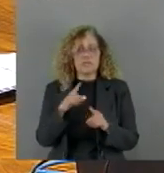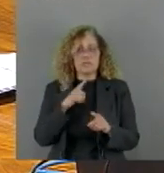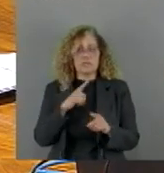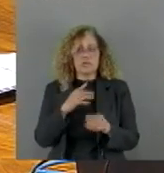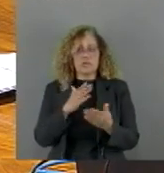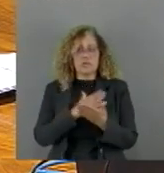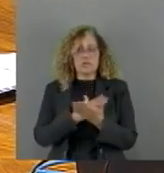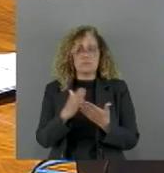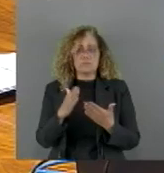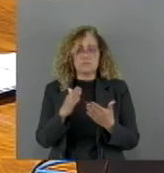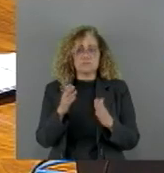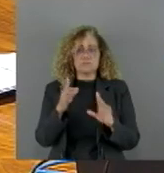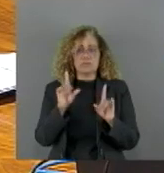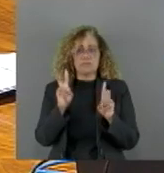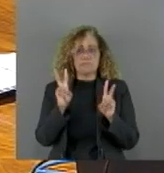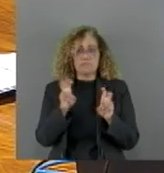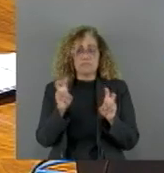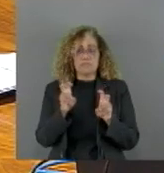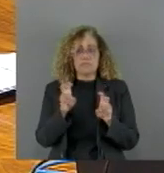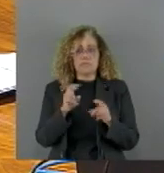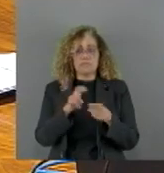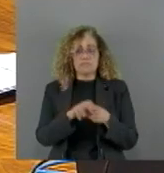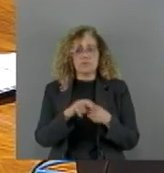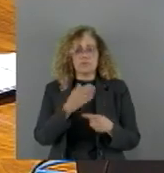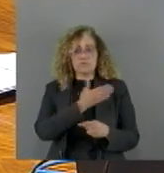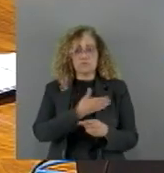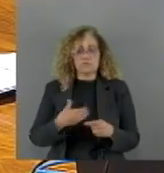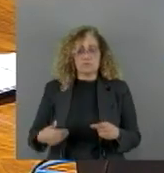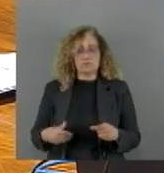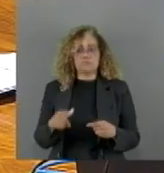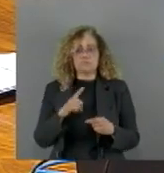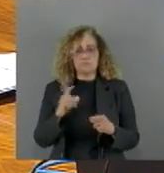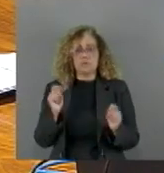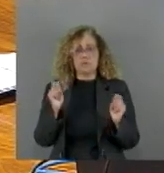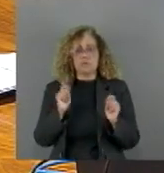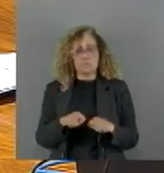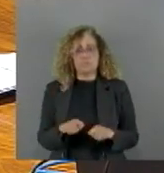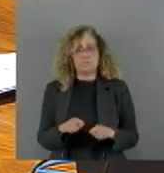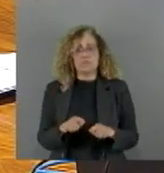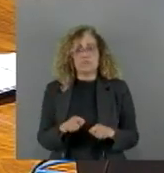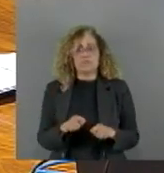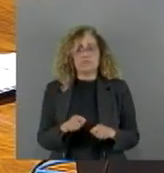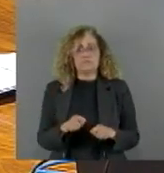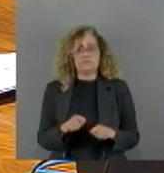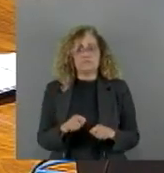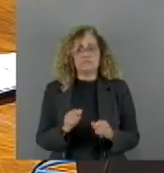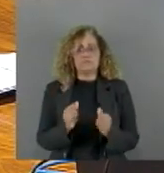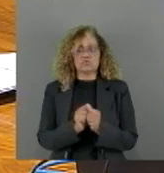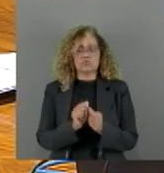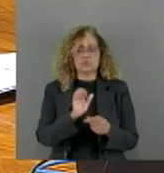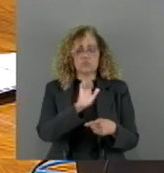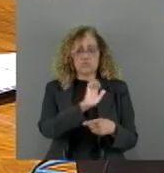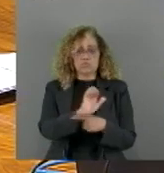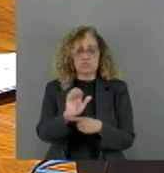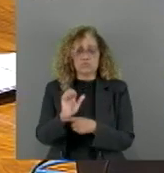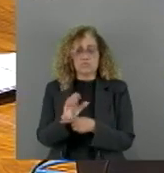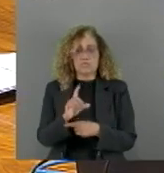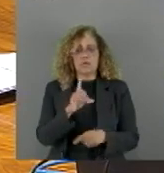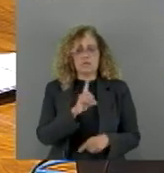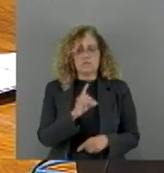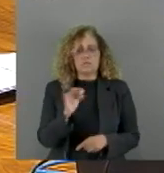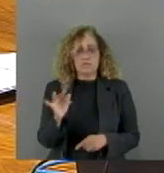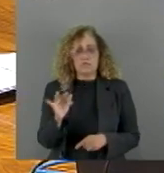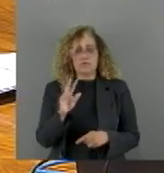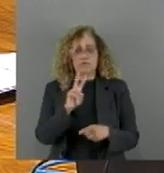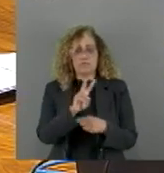matéria. Verifica-se que a União detém competência em concorrência com os Estados e DF para legislar sobre